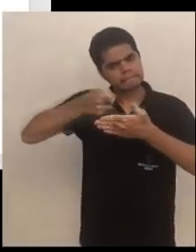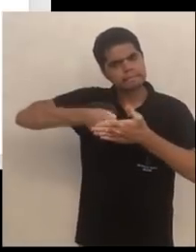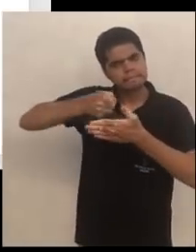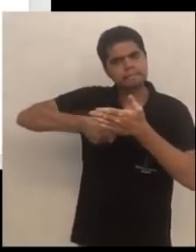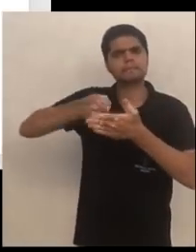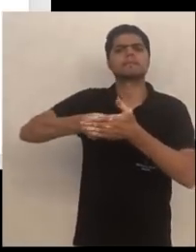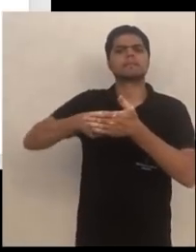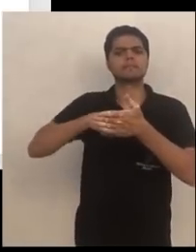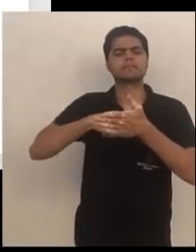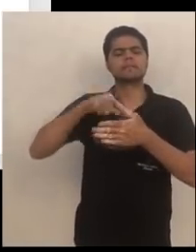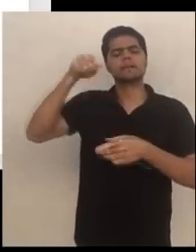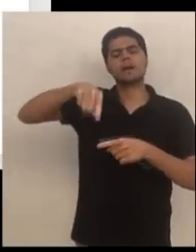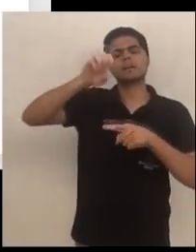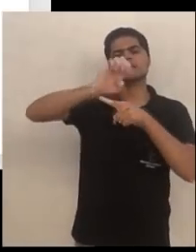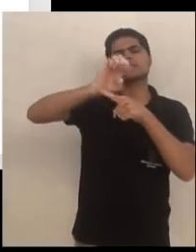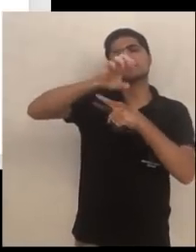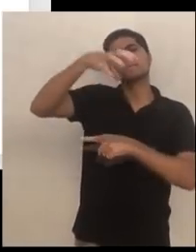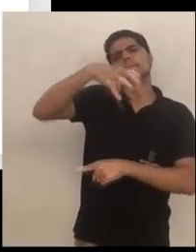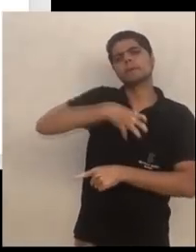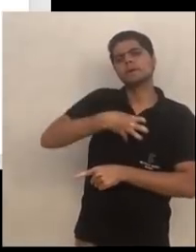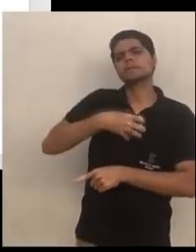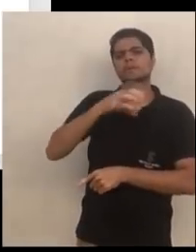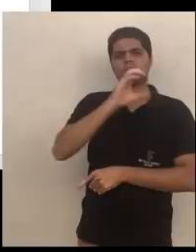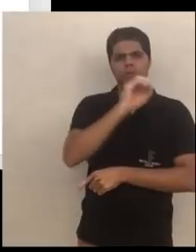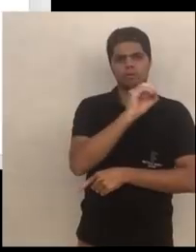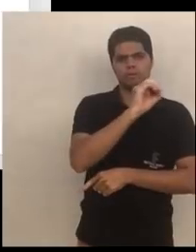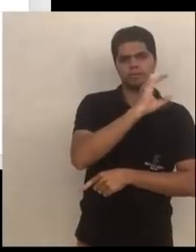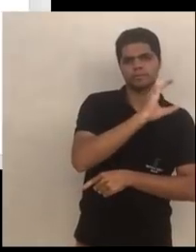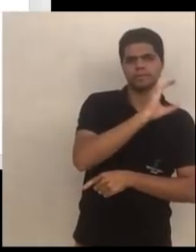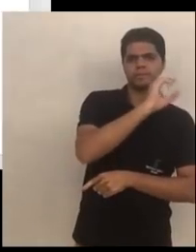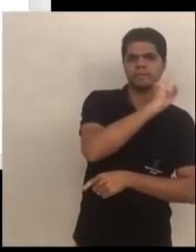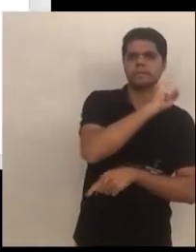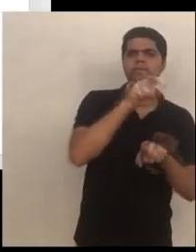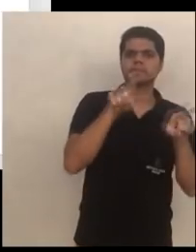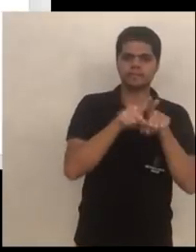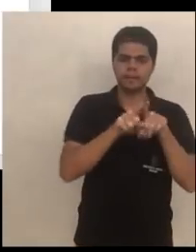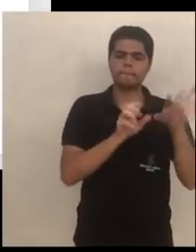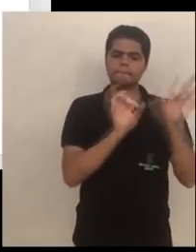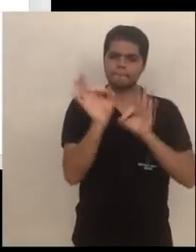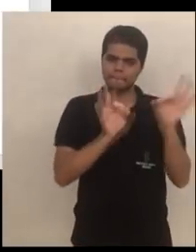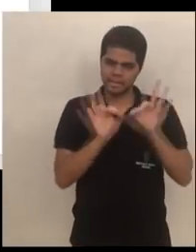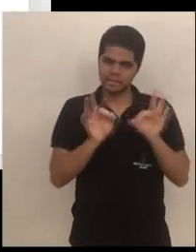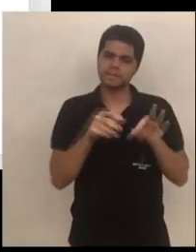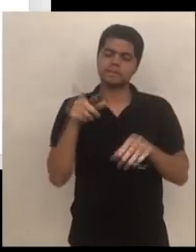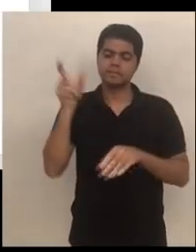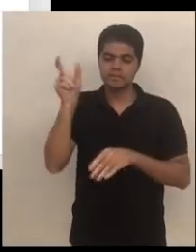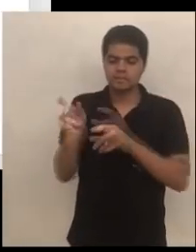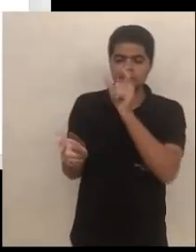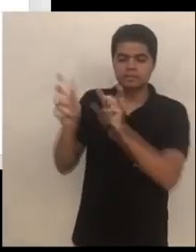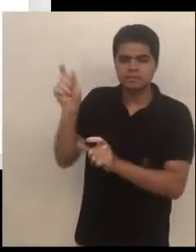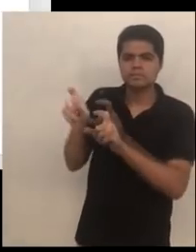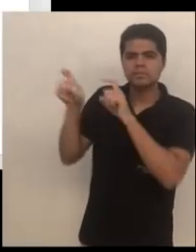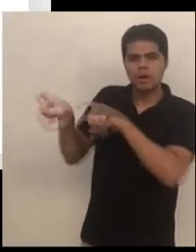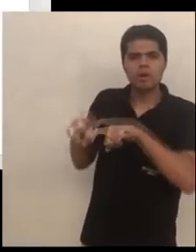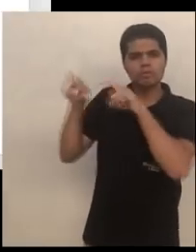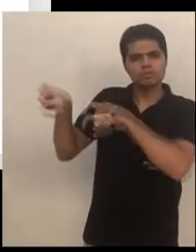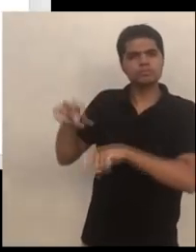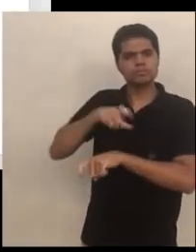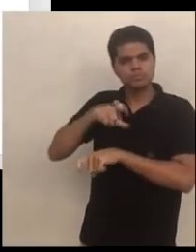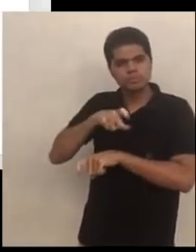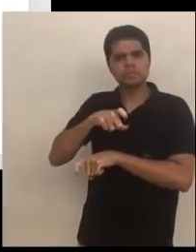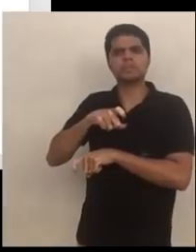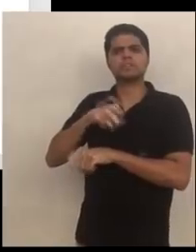Bahia. É justamente aquilo que eu falei no ponto 1, na verdade, né? Então, a gente tem muitos agricultores que já produzem como orgânicos, são